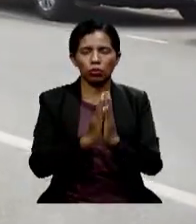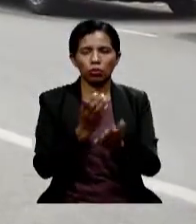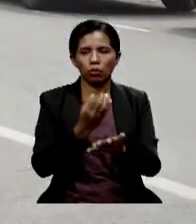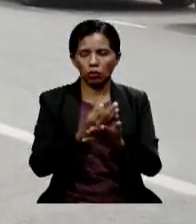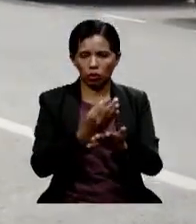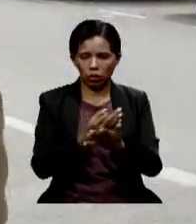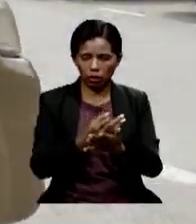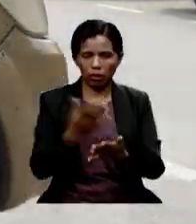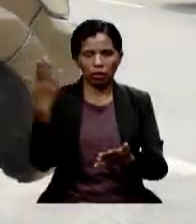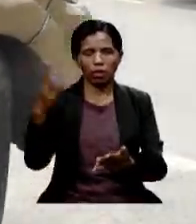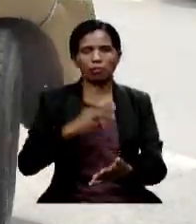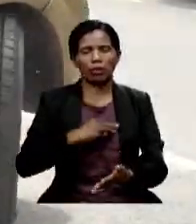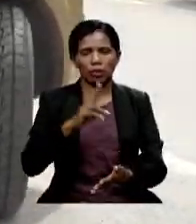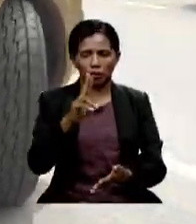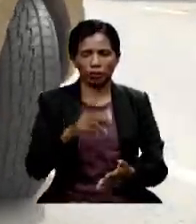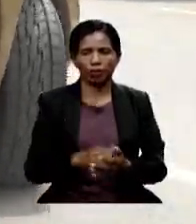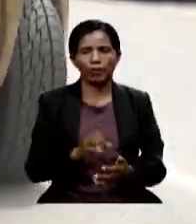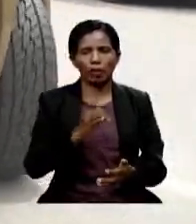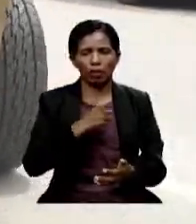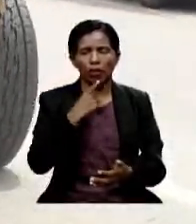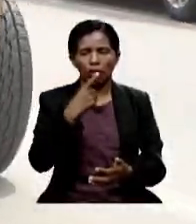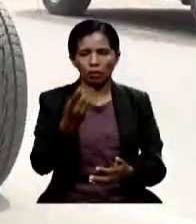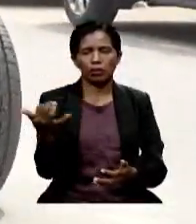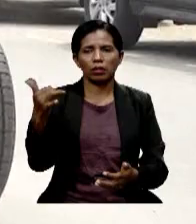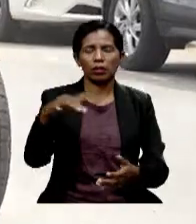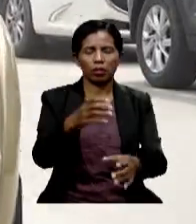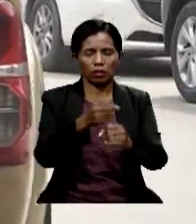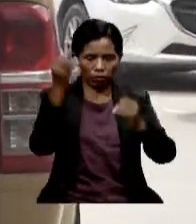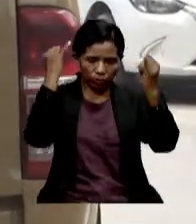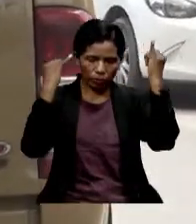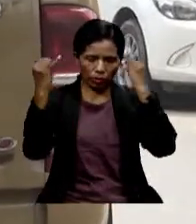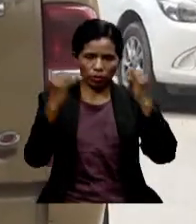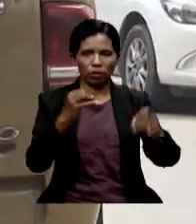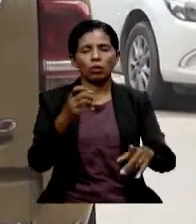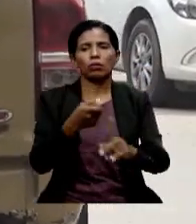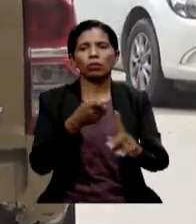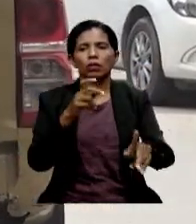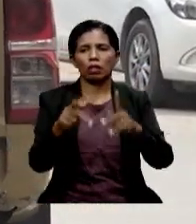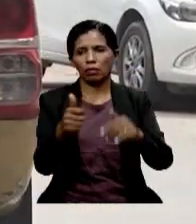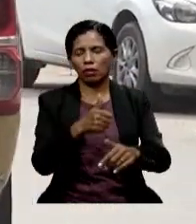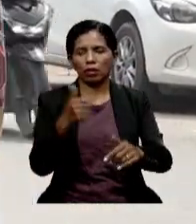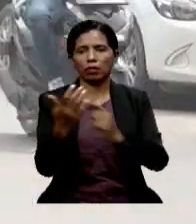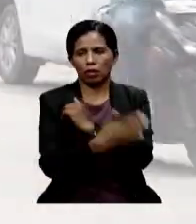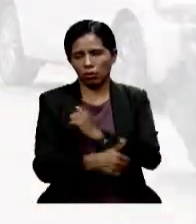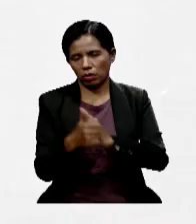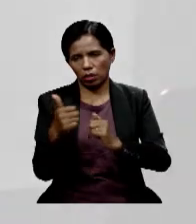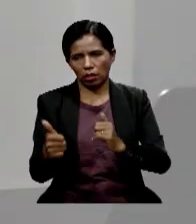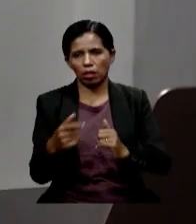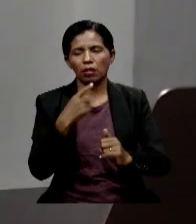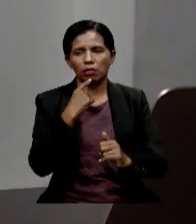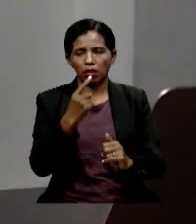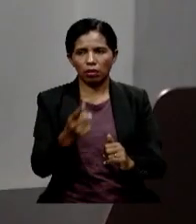mangleu. A unha esquadra sira relata mai de ancata sir simu informação husi cidadão balu estrangeiro informa de